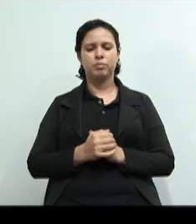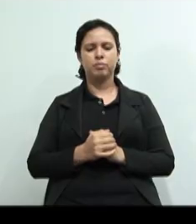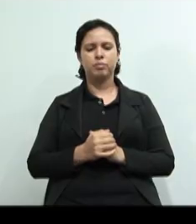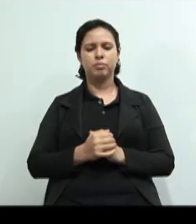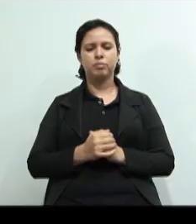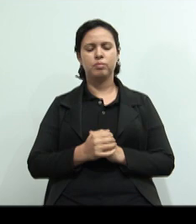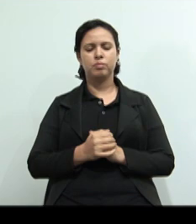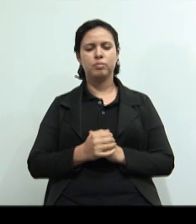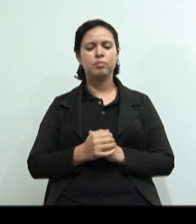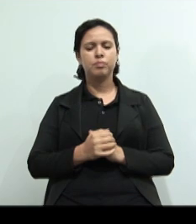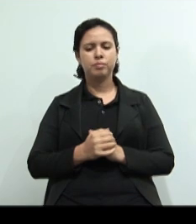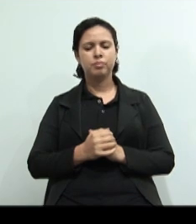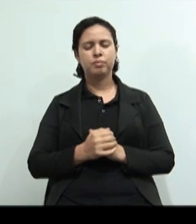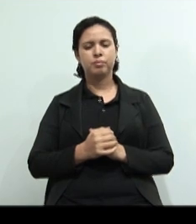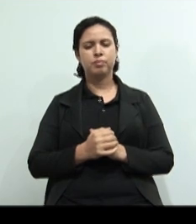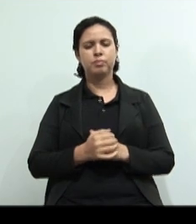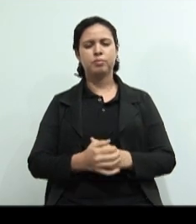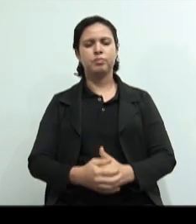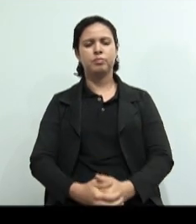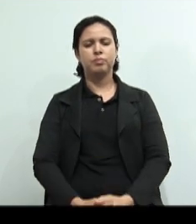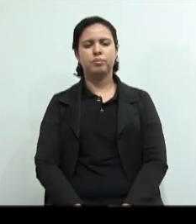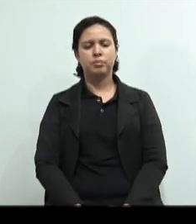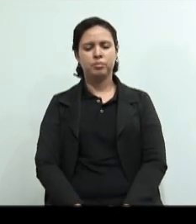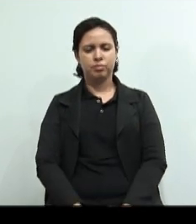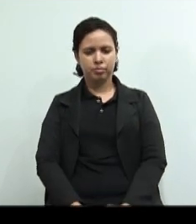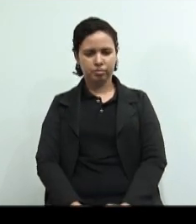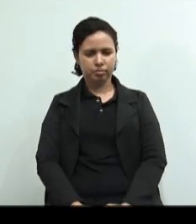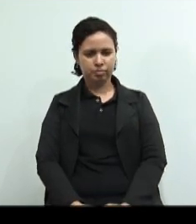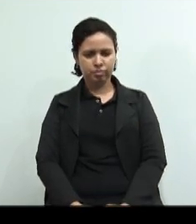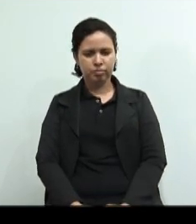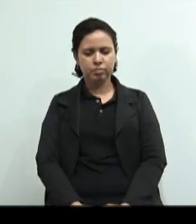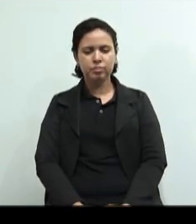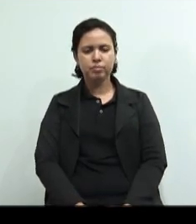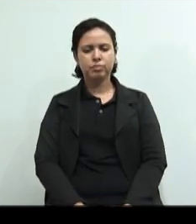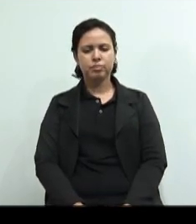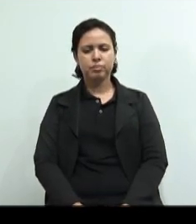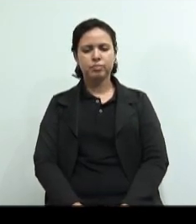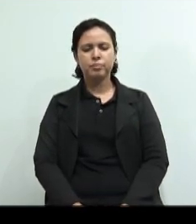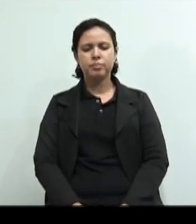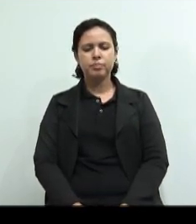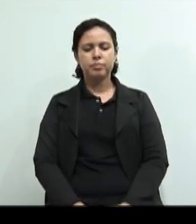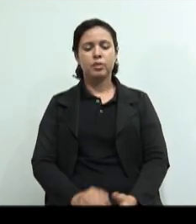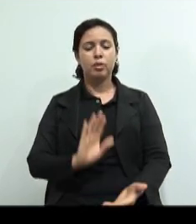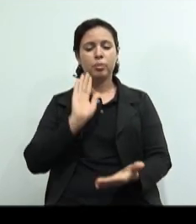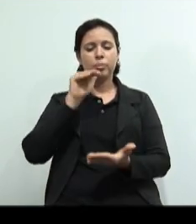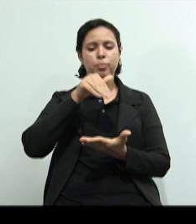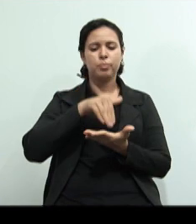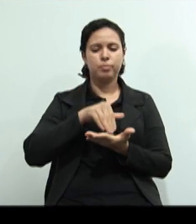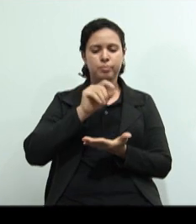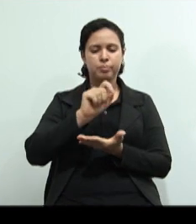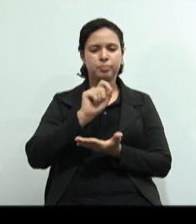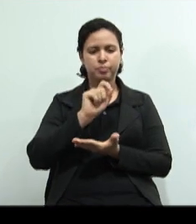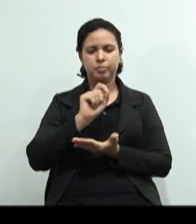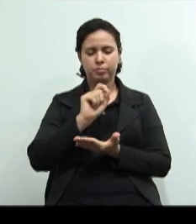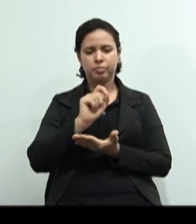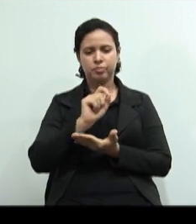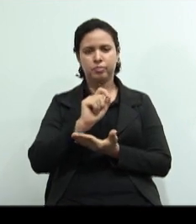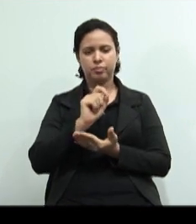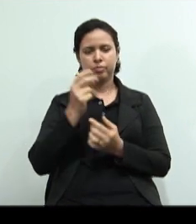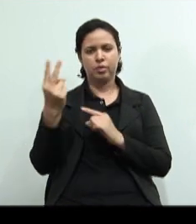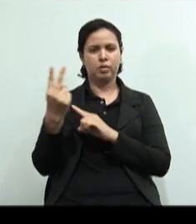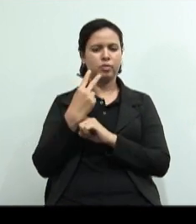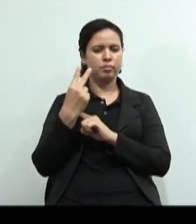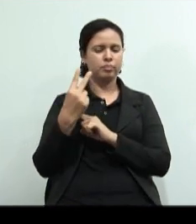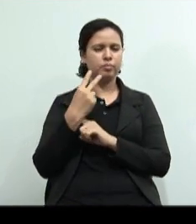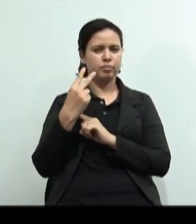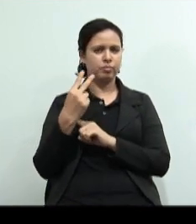E aí a gente chega no último senso, que é o senso de autodisciplina, né?